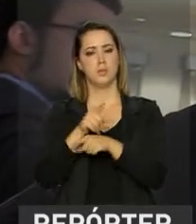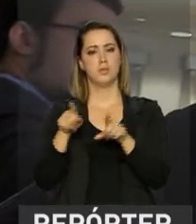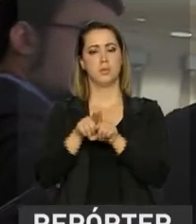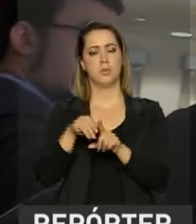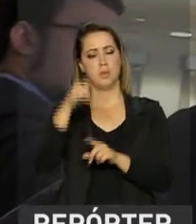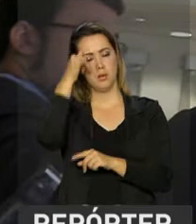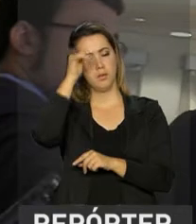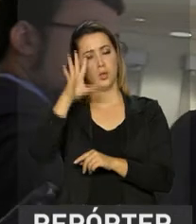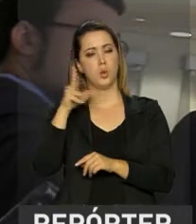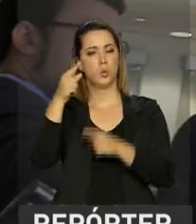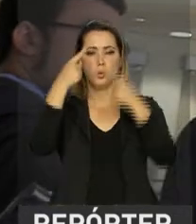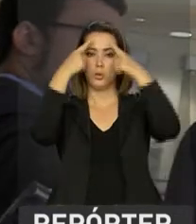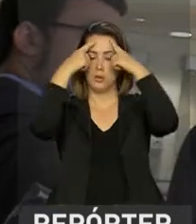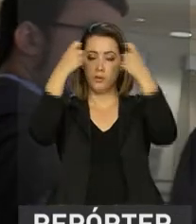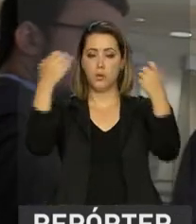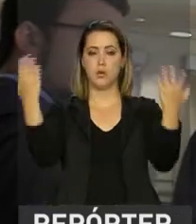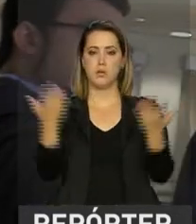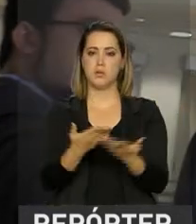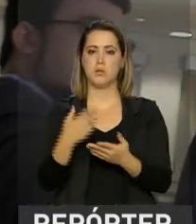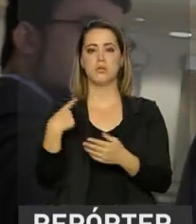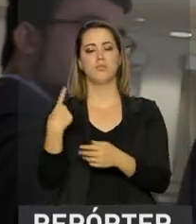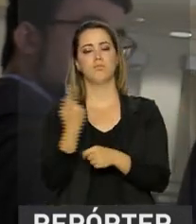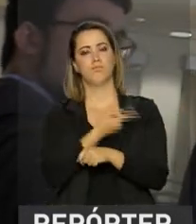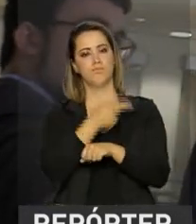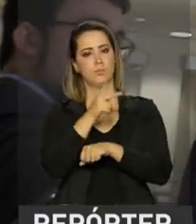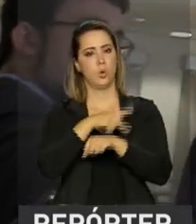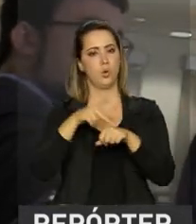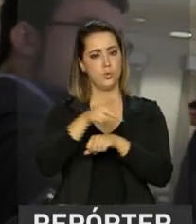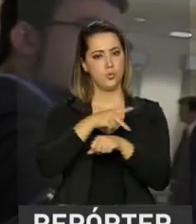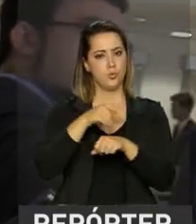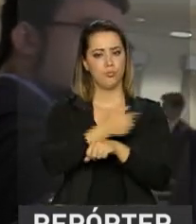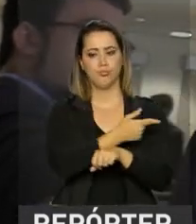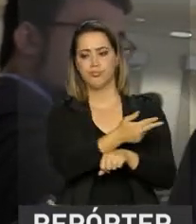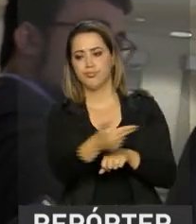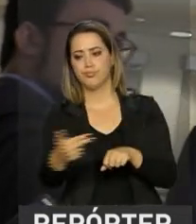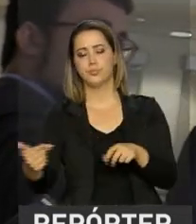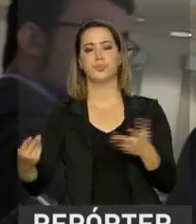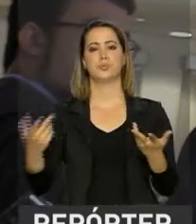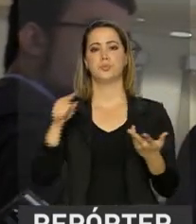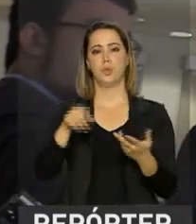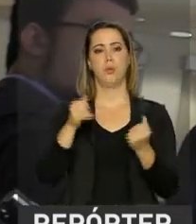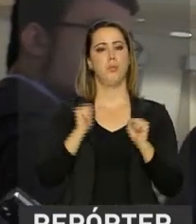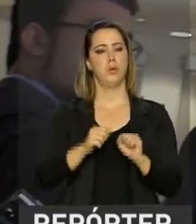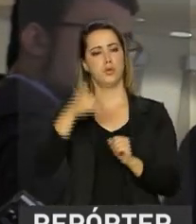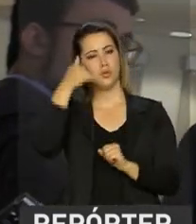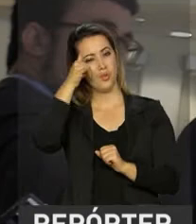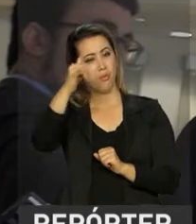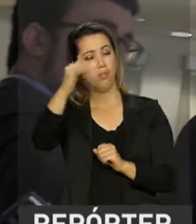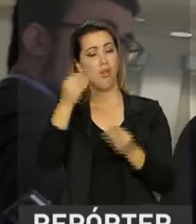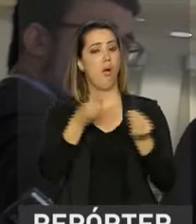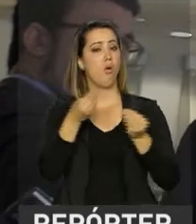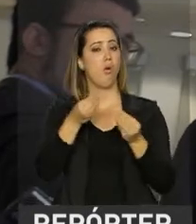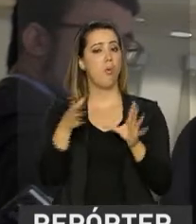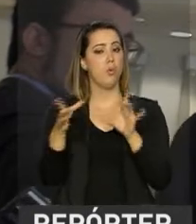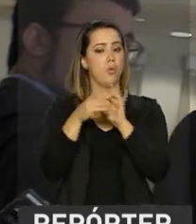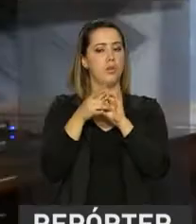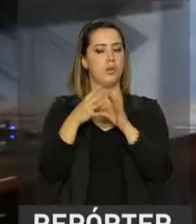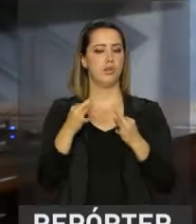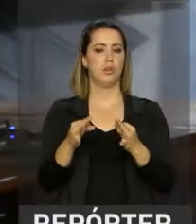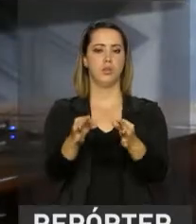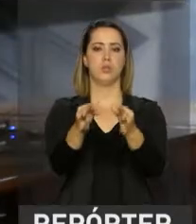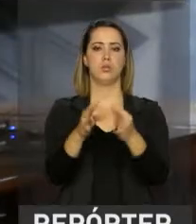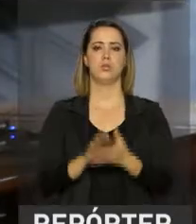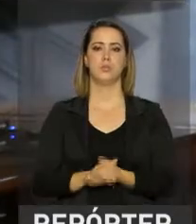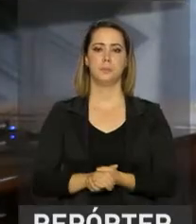quadra toda violência preocupa sim nós países vizinhos o nosso próprio país só pode ser combatido com muita integração em tecnologia